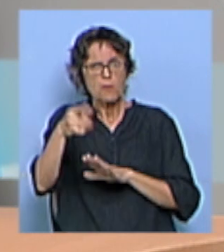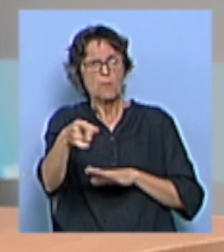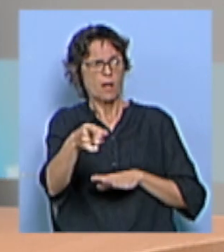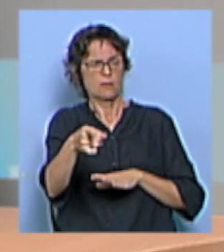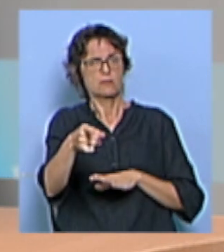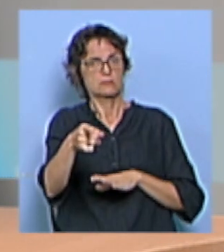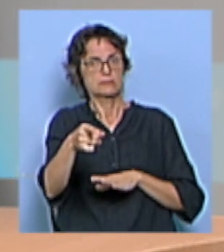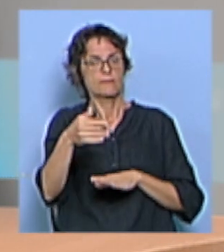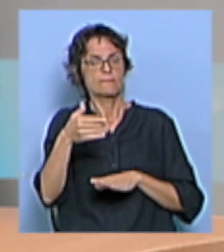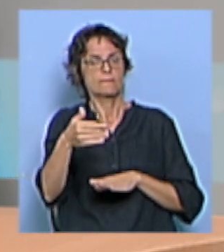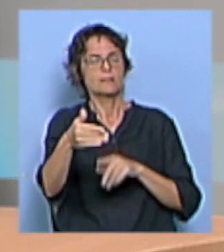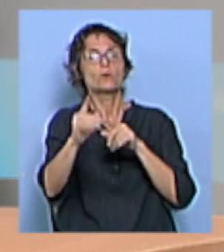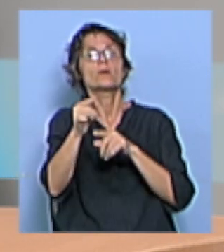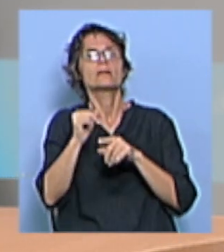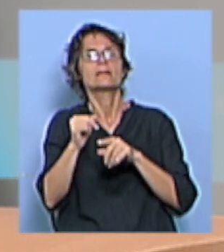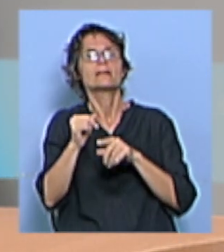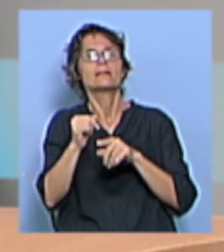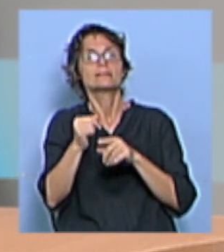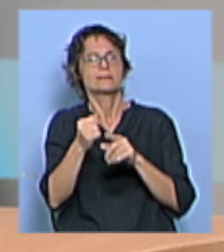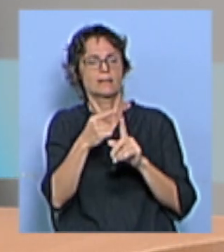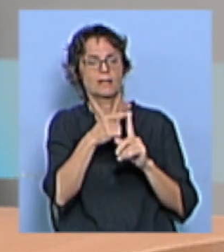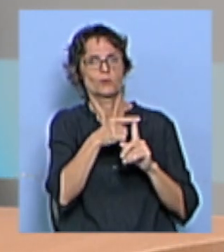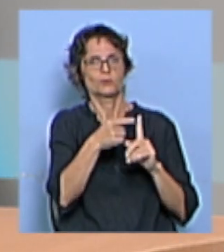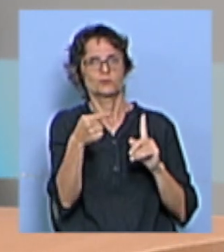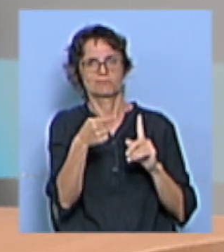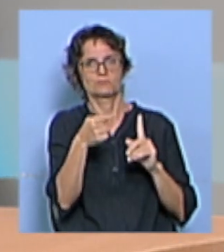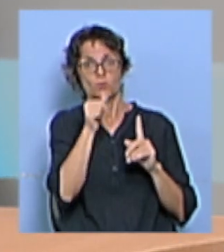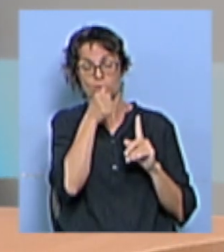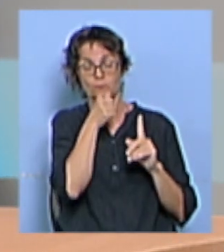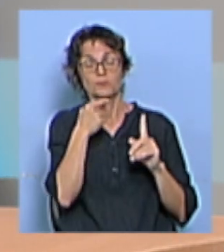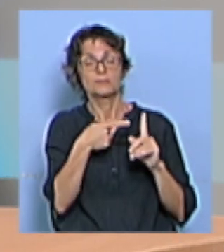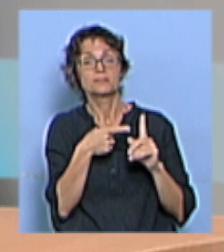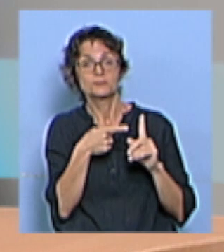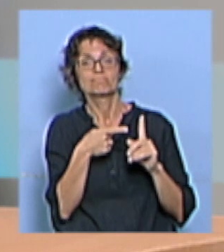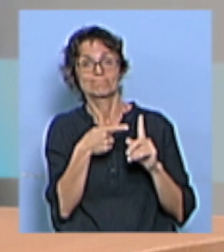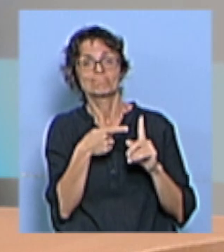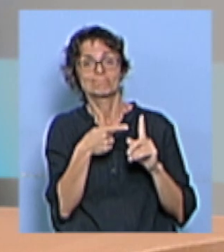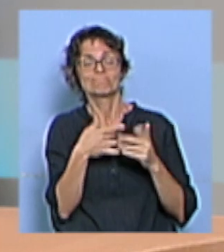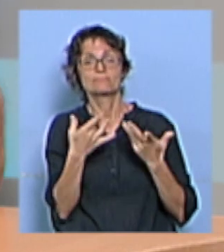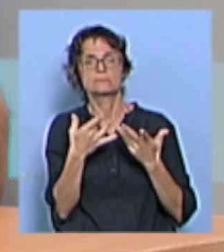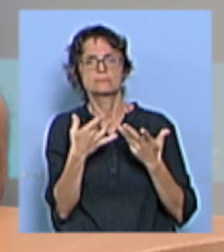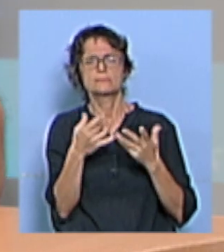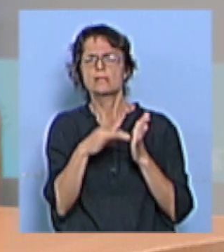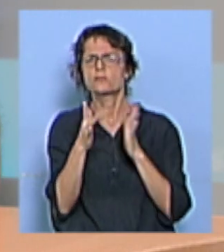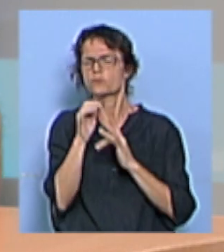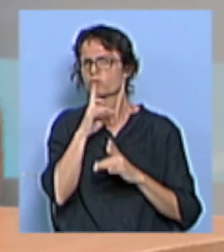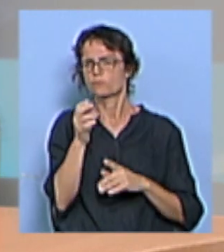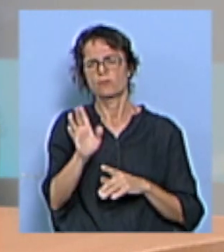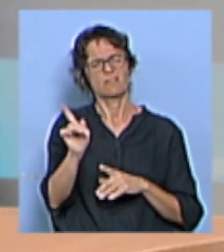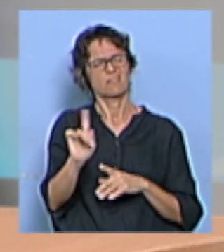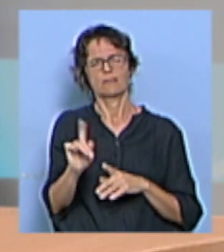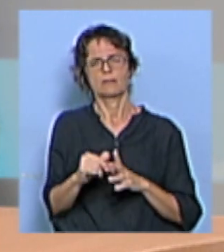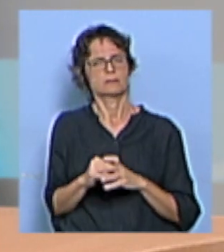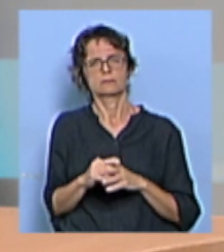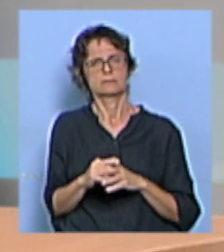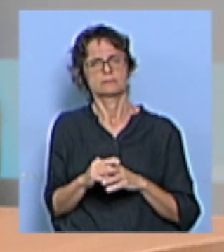Pré-anúncio da cruz. E Jesus diz, não, Diz a Pedro, afasta-te, isso são